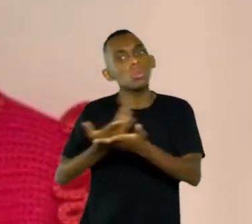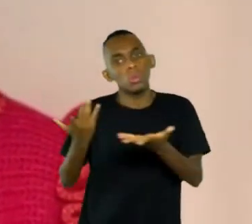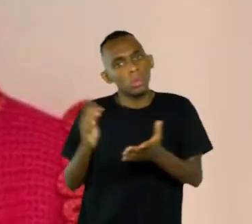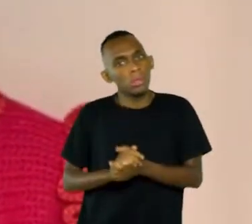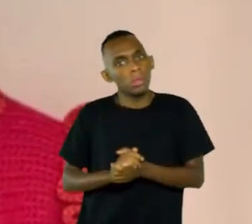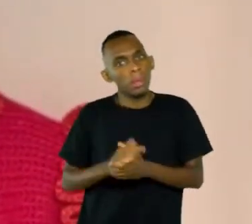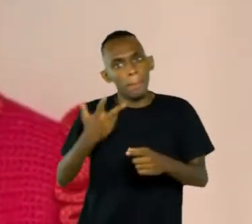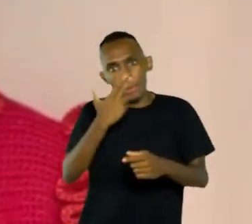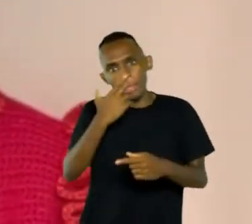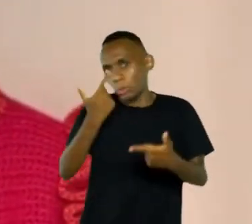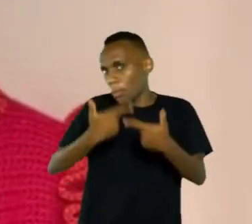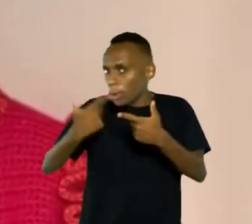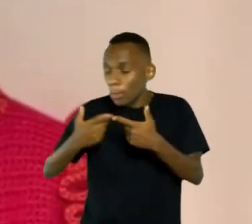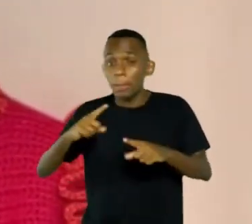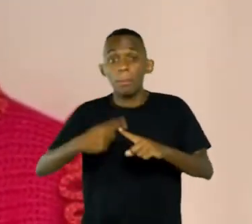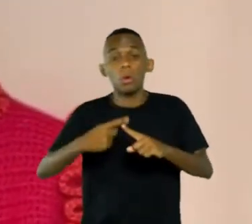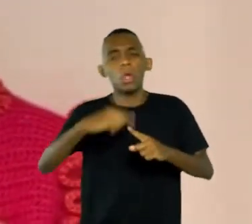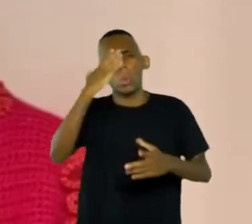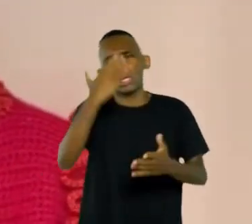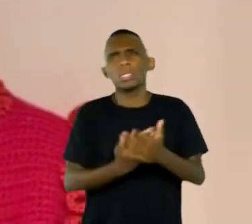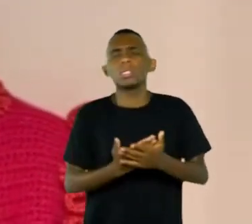acho que a alegria